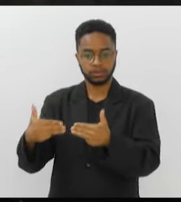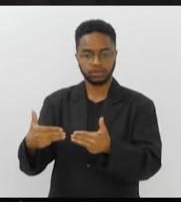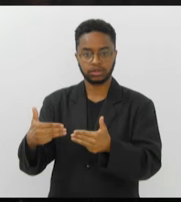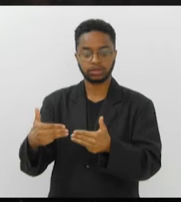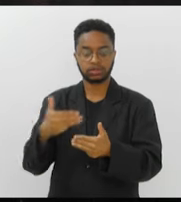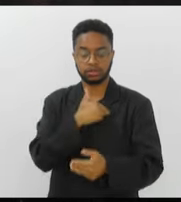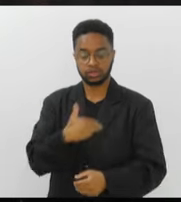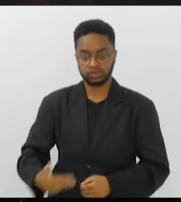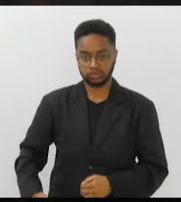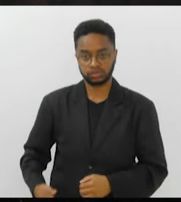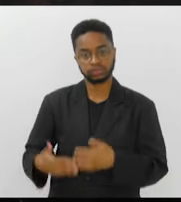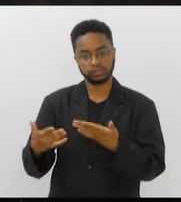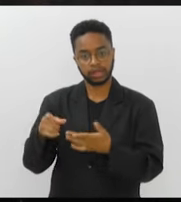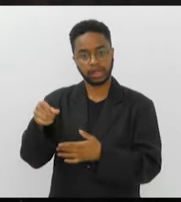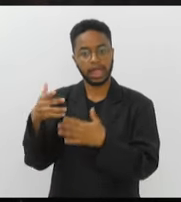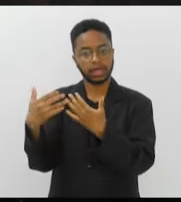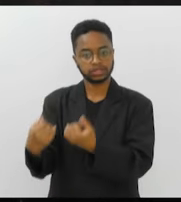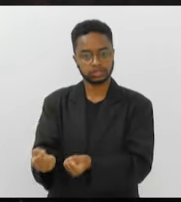atendido esse pedido.